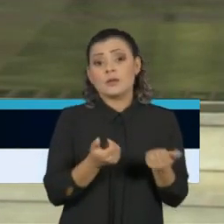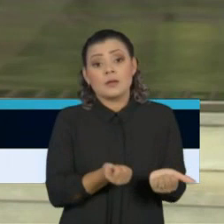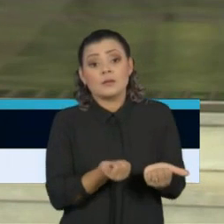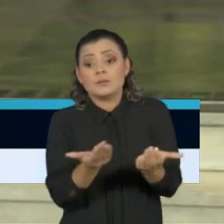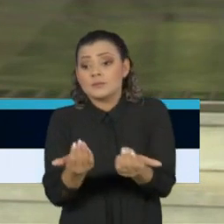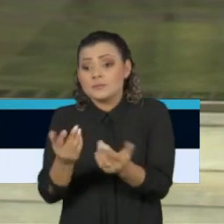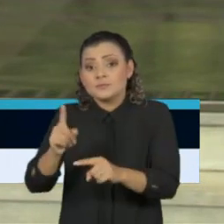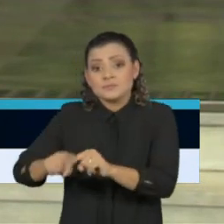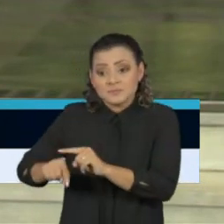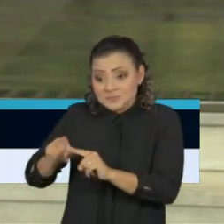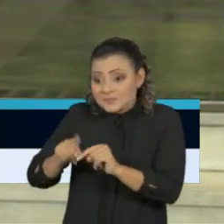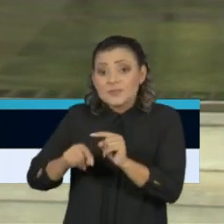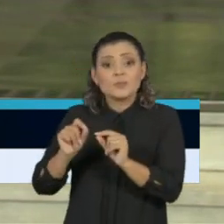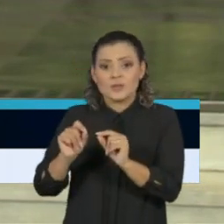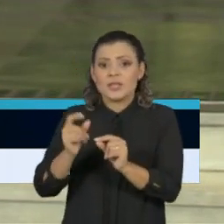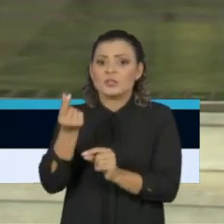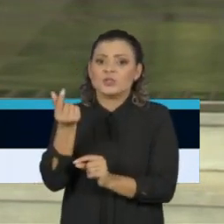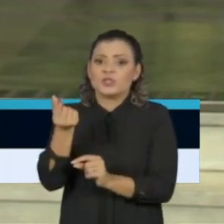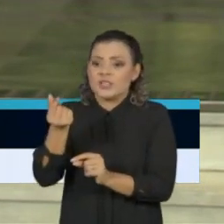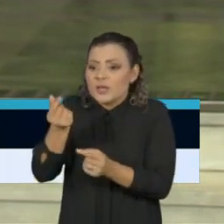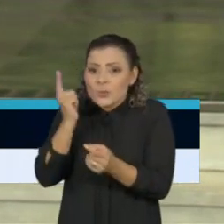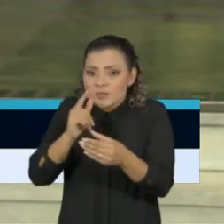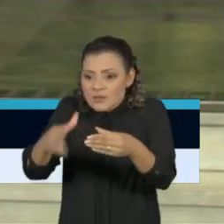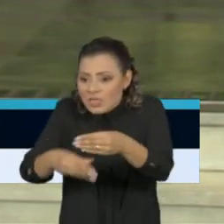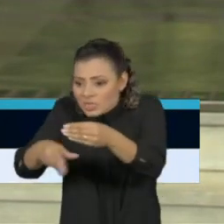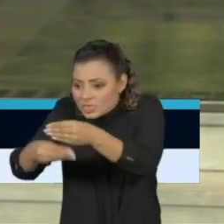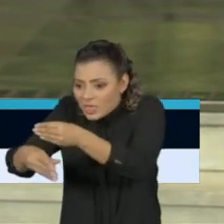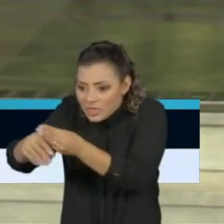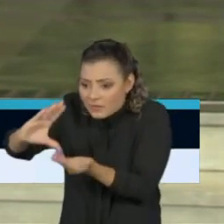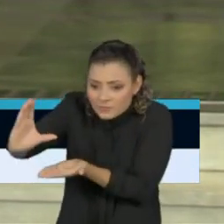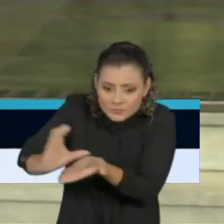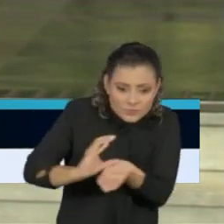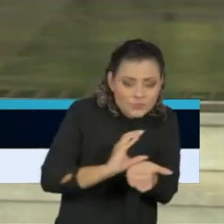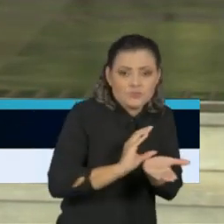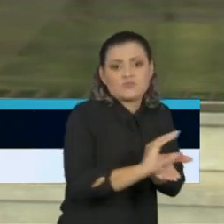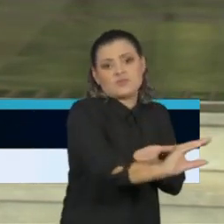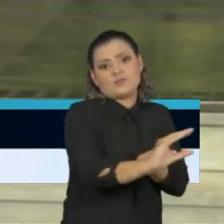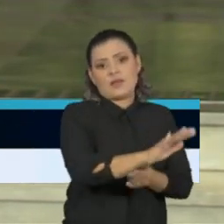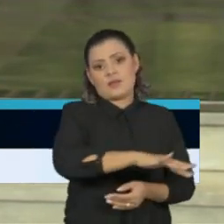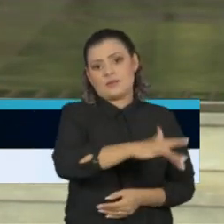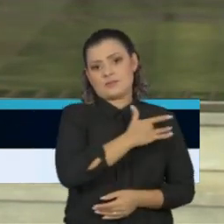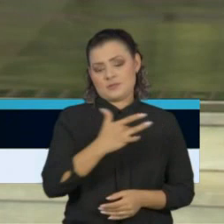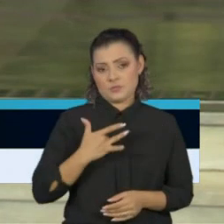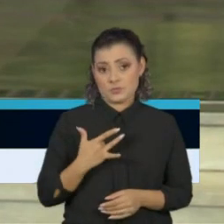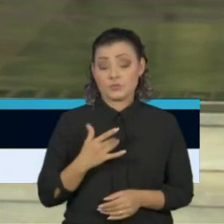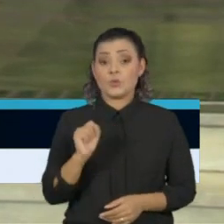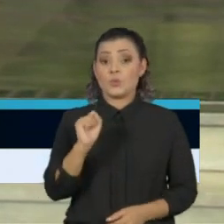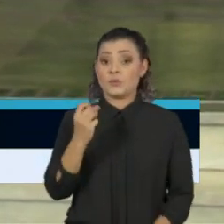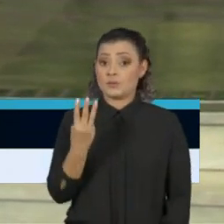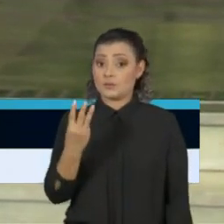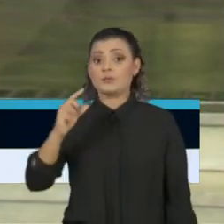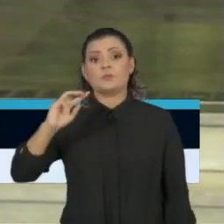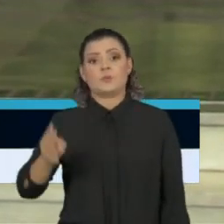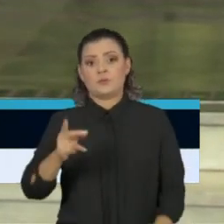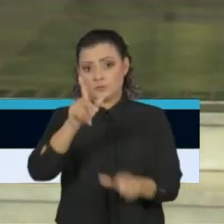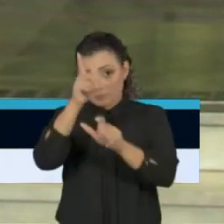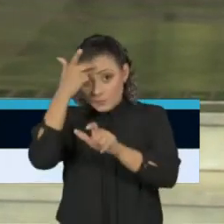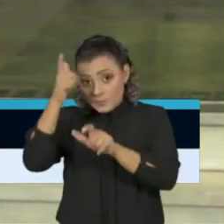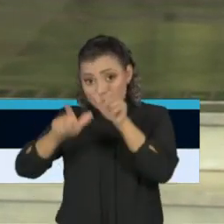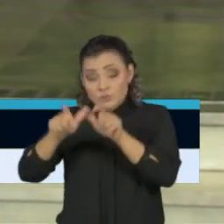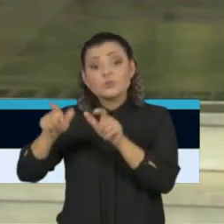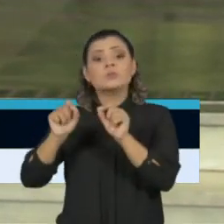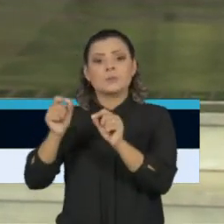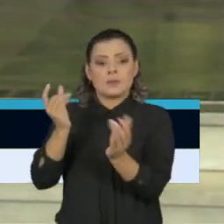suas emendas para a área de saúde. Deste total, 83 milhões serão destinados para a compra de 1.000